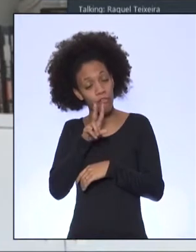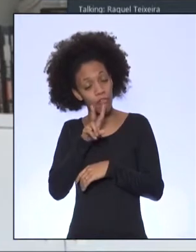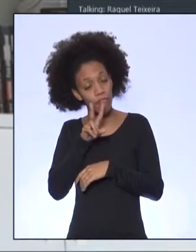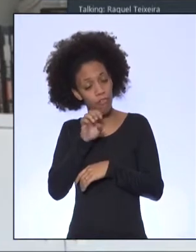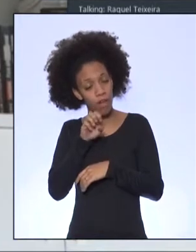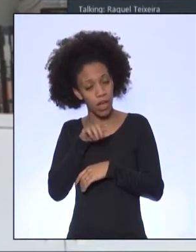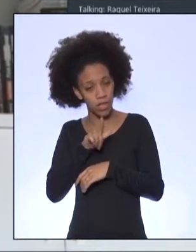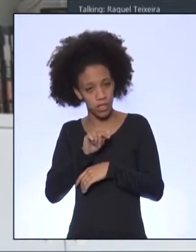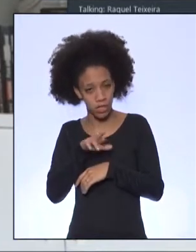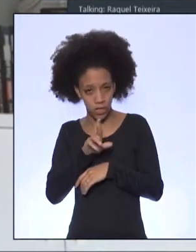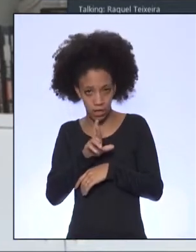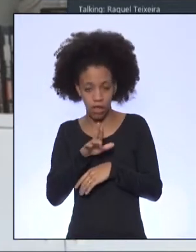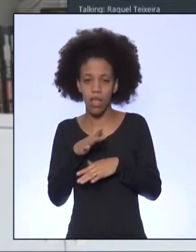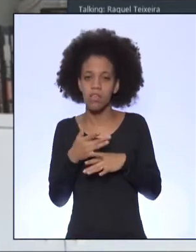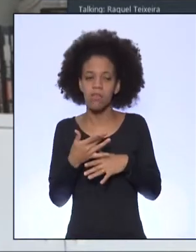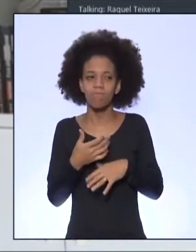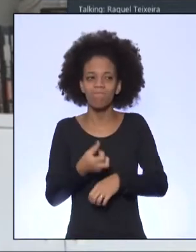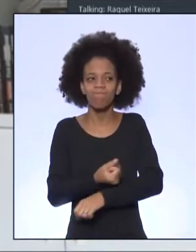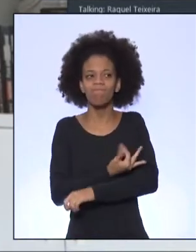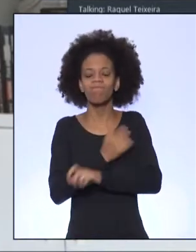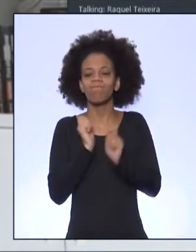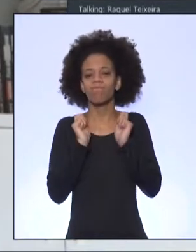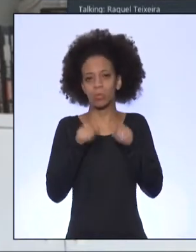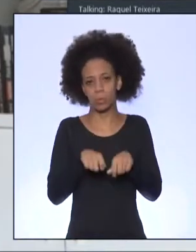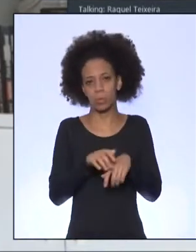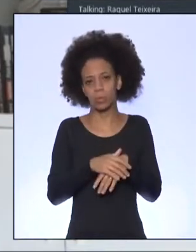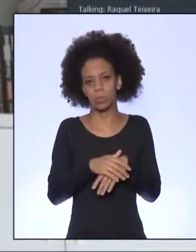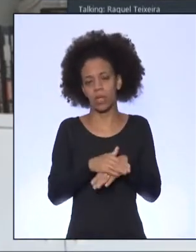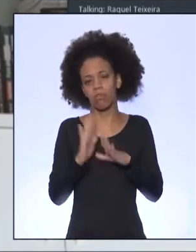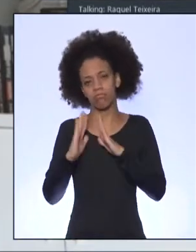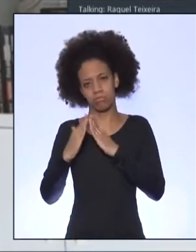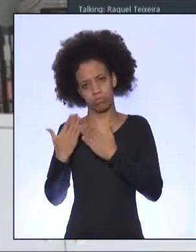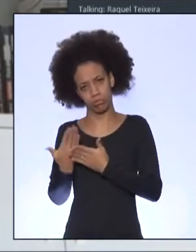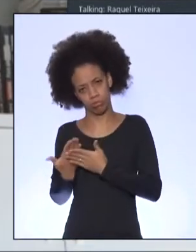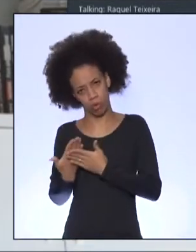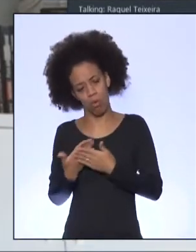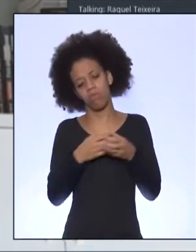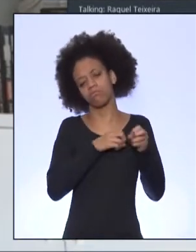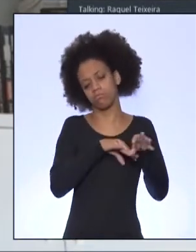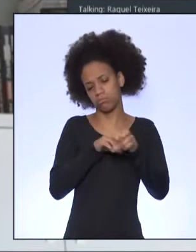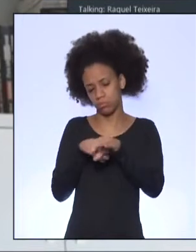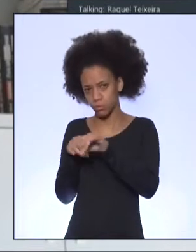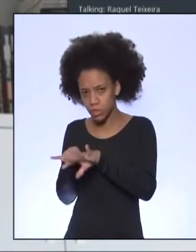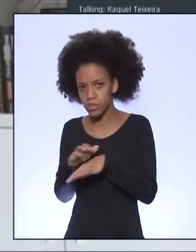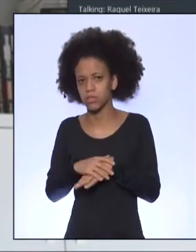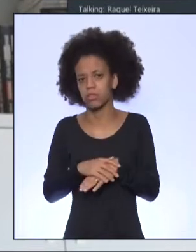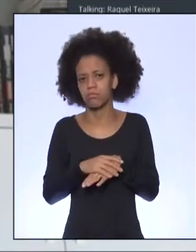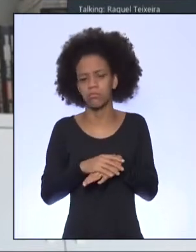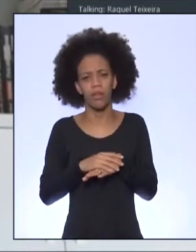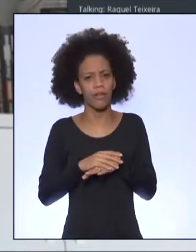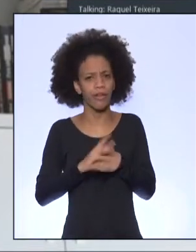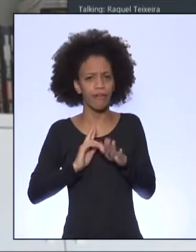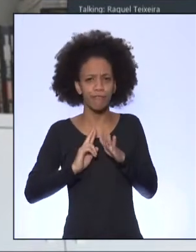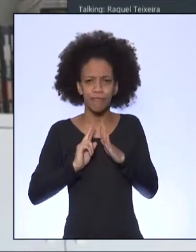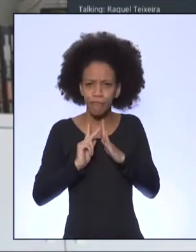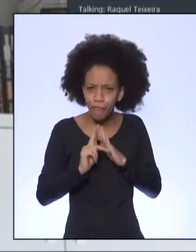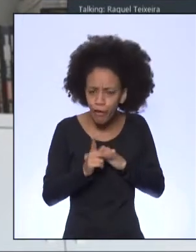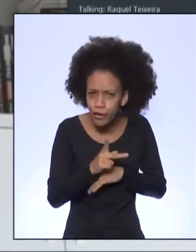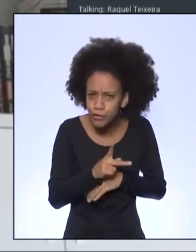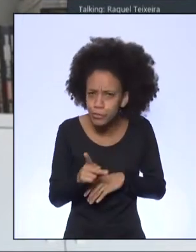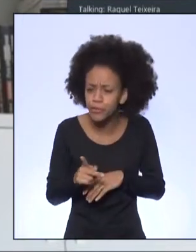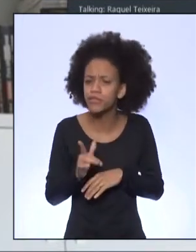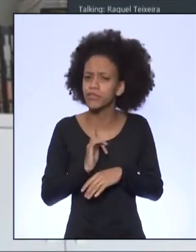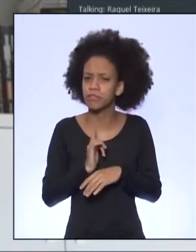competências socioemocionais não são novidade nas escolas, na educação. Vários professores as